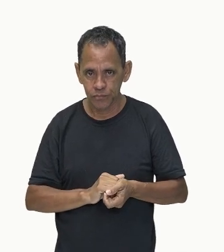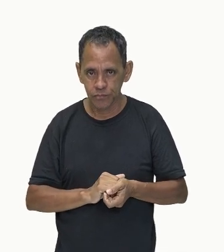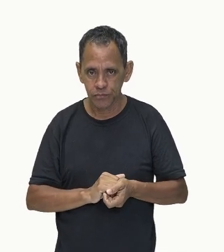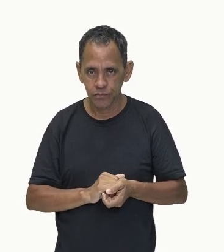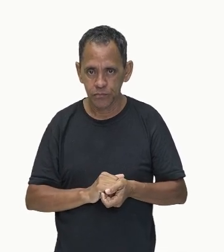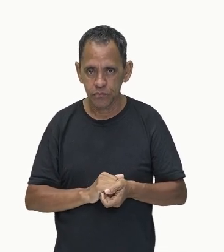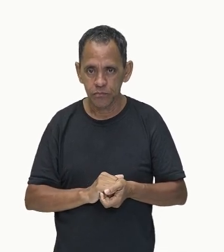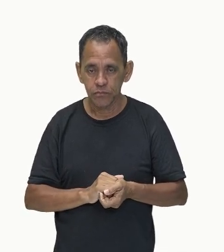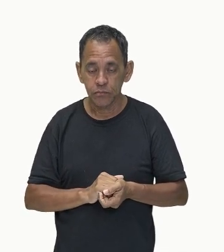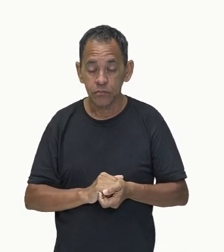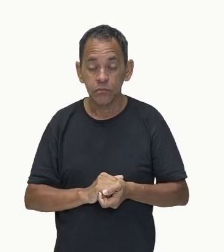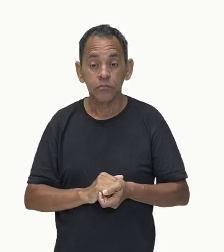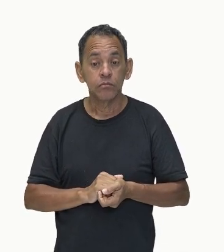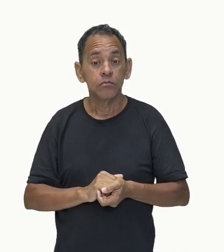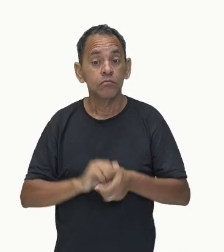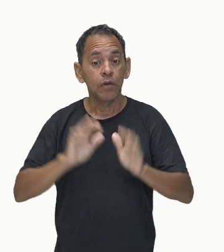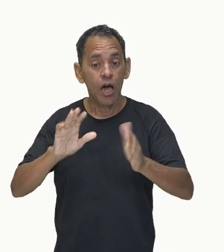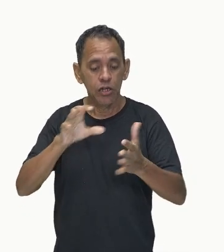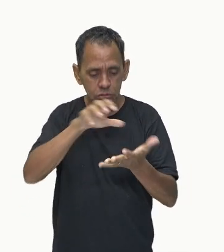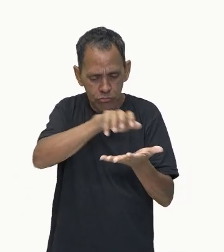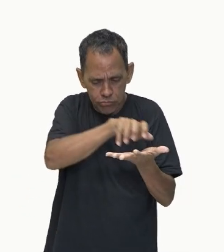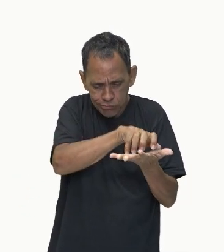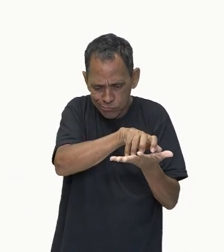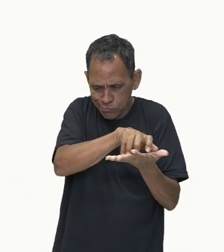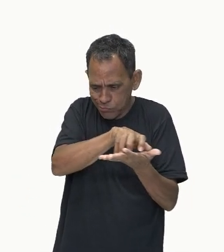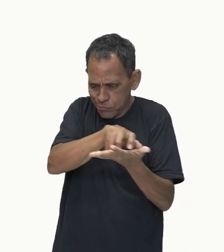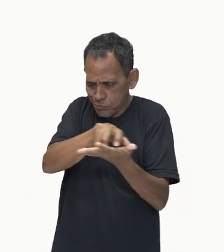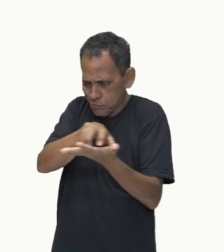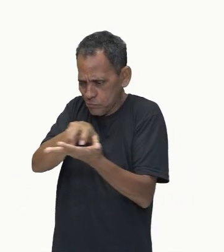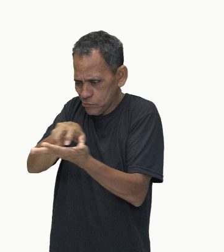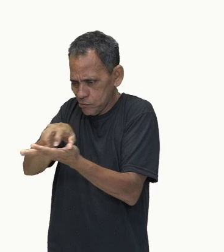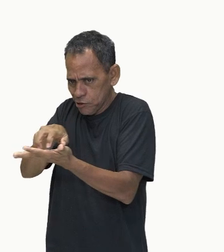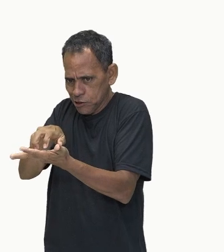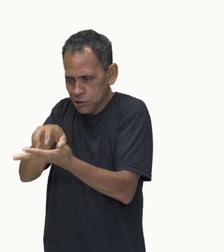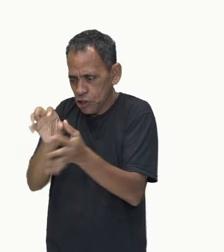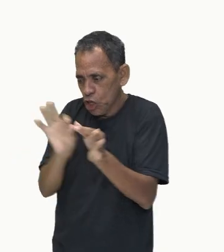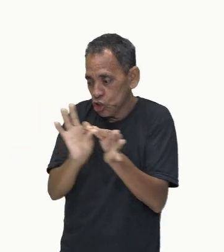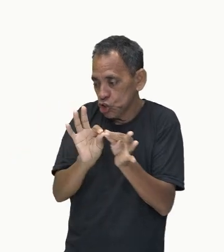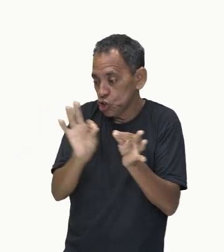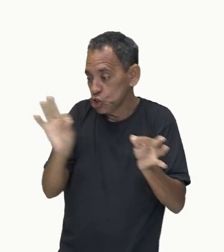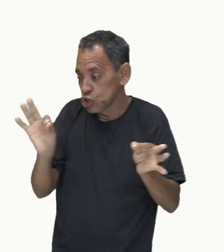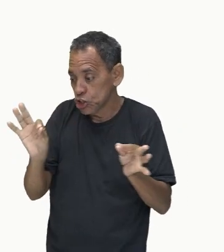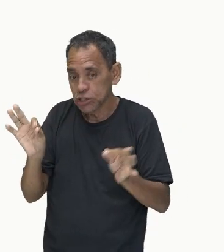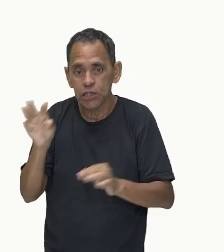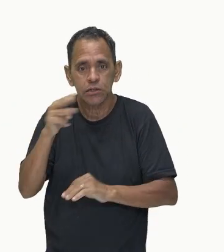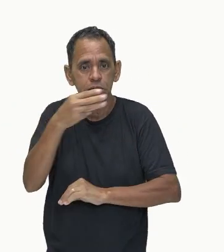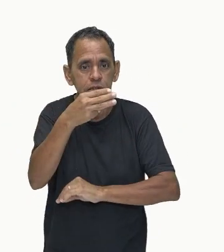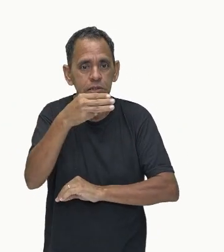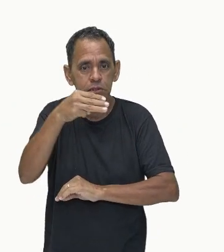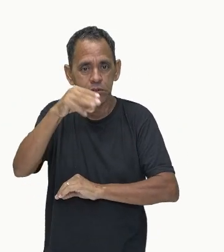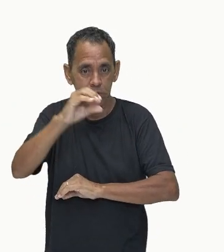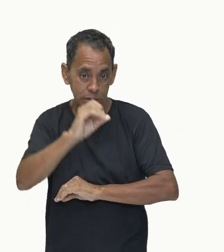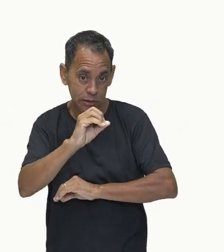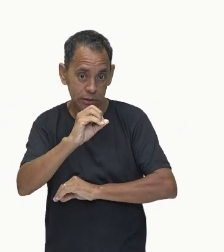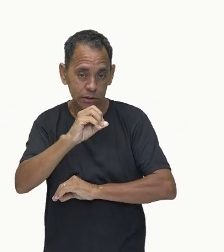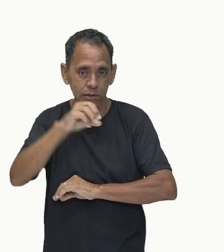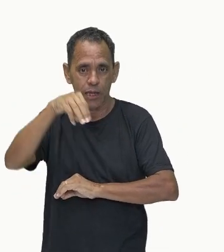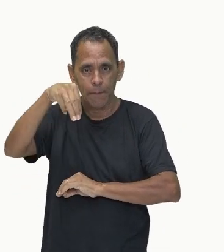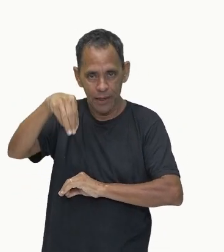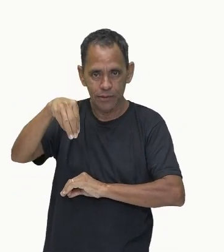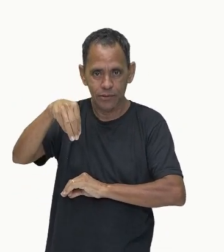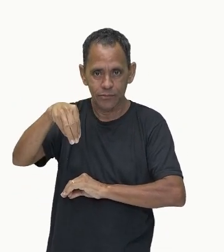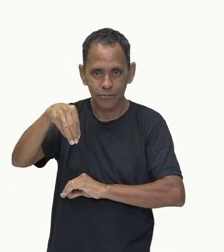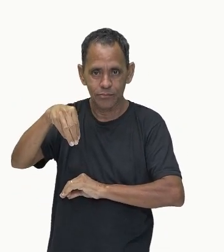O deslocamento sofrido pelo carrinho é de 30 metros. Então olha só aqui, pessoal, ele me deu